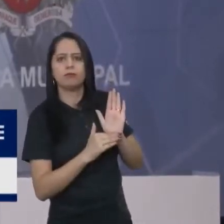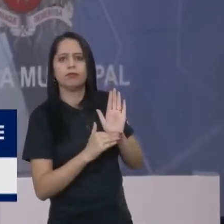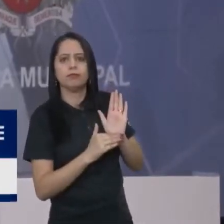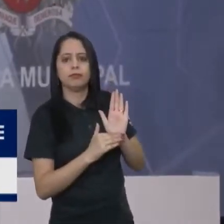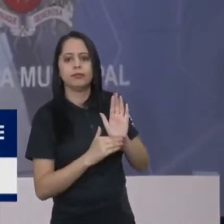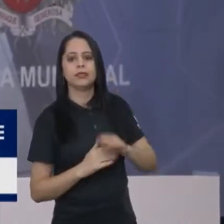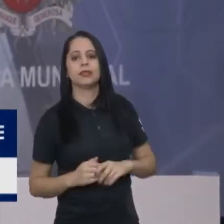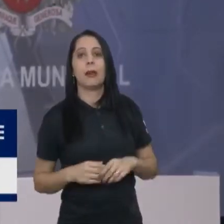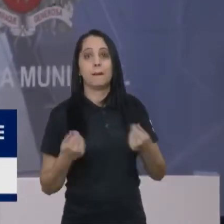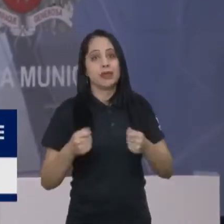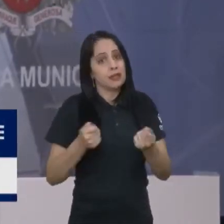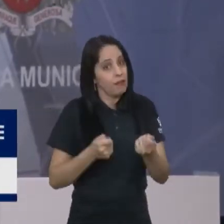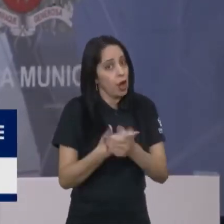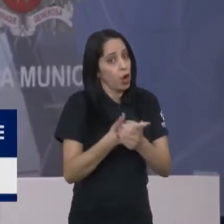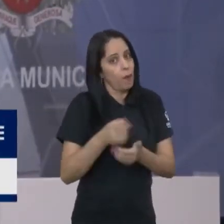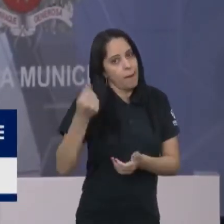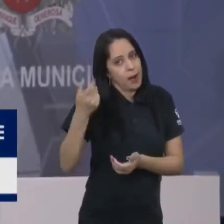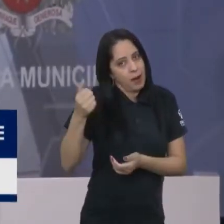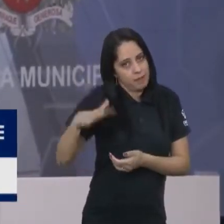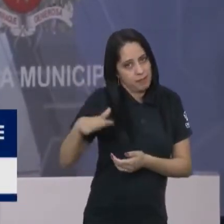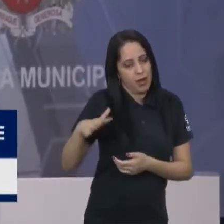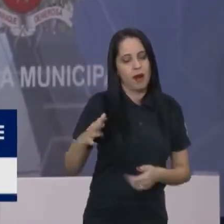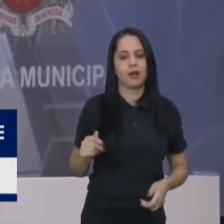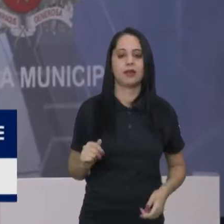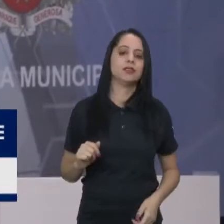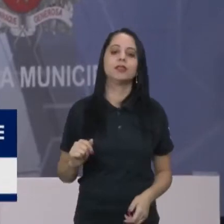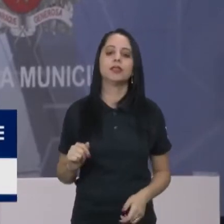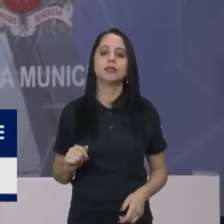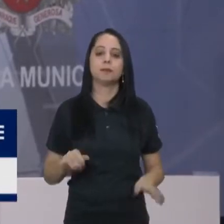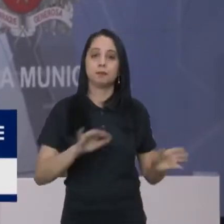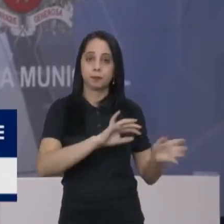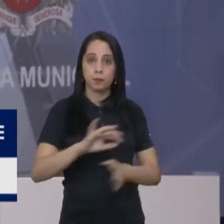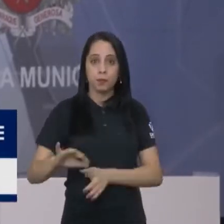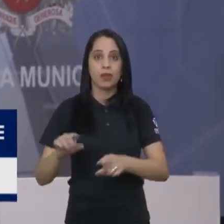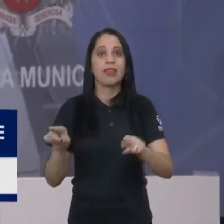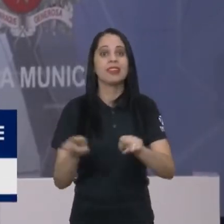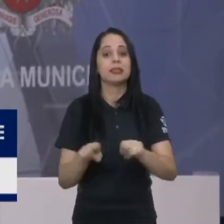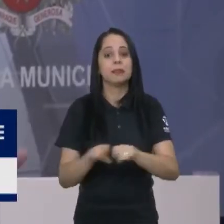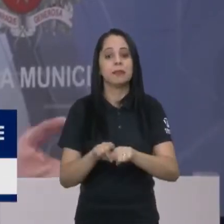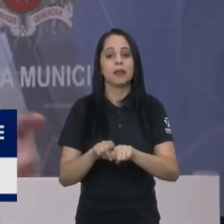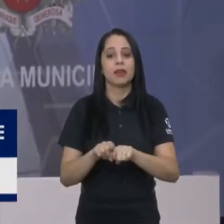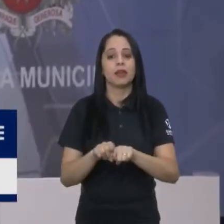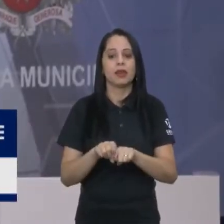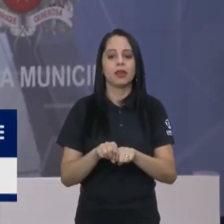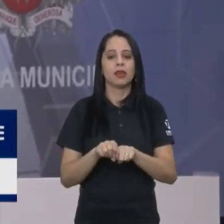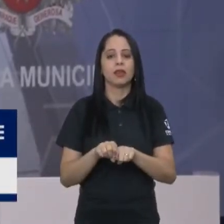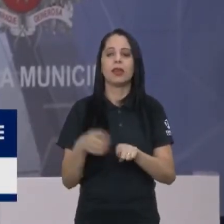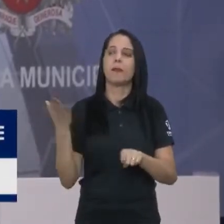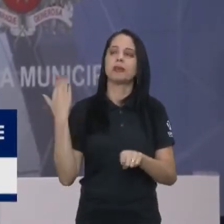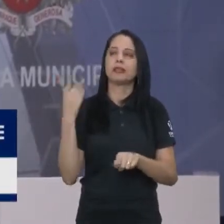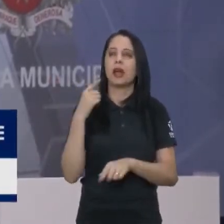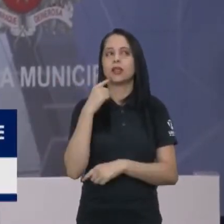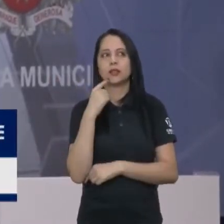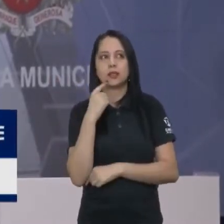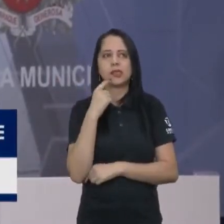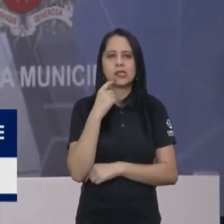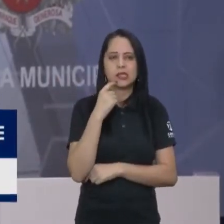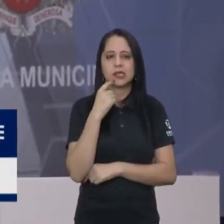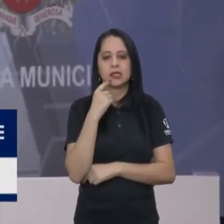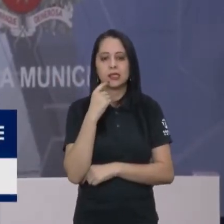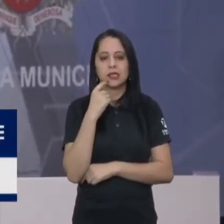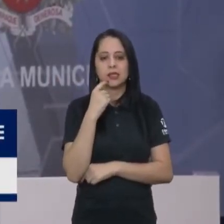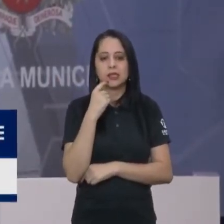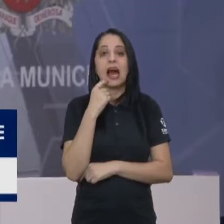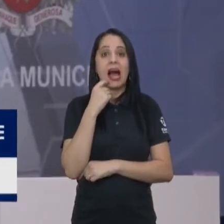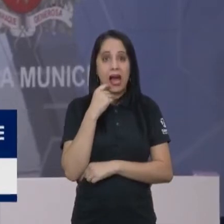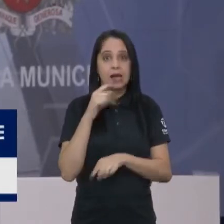logicamente, poder executar. Da mesma forma, foi com a compra da bem citado aqui, da outra